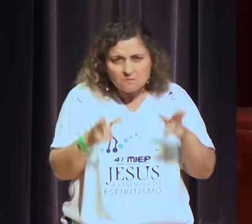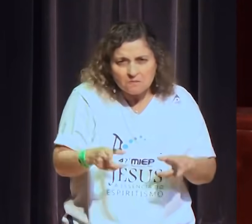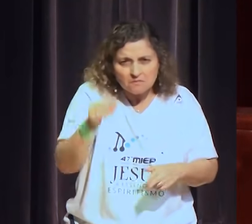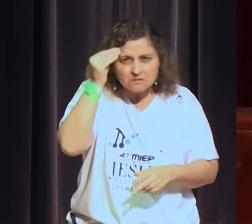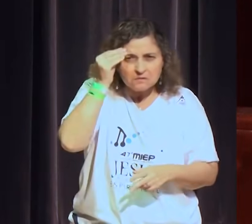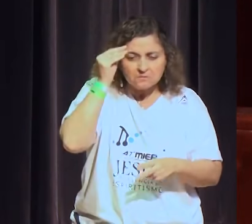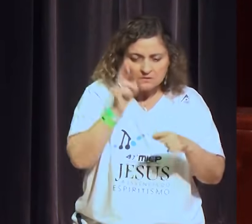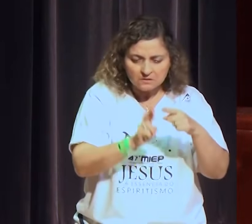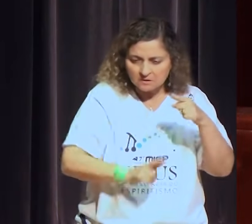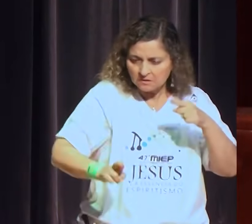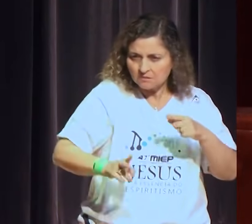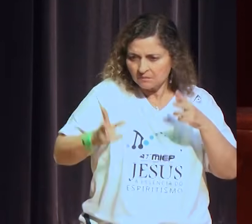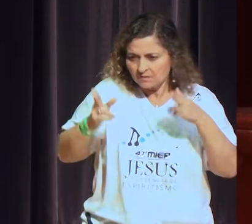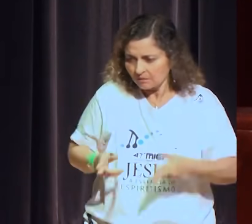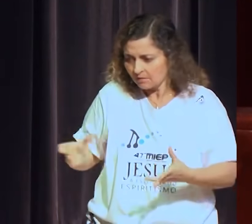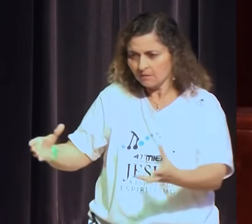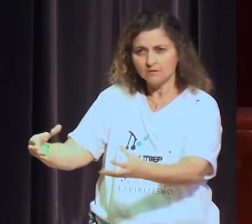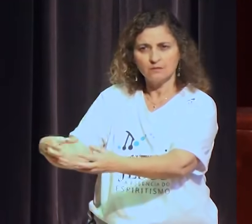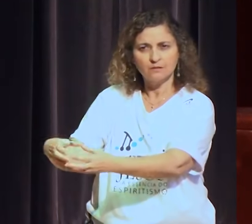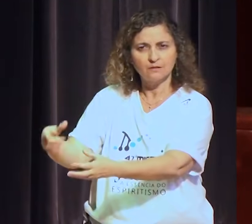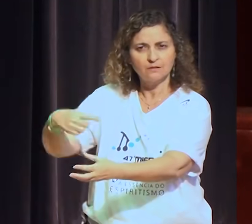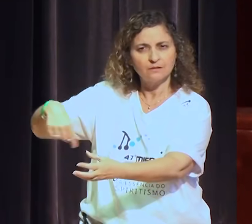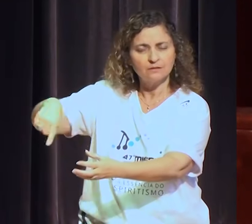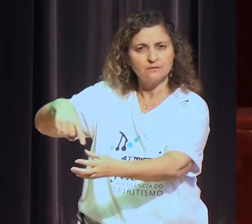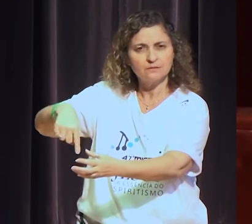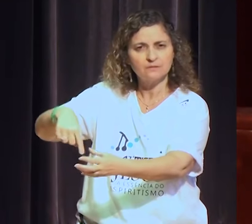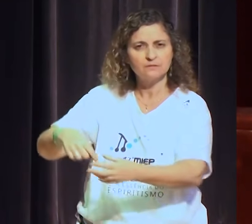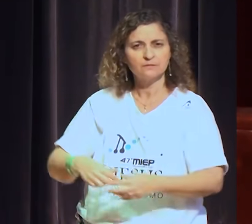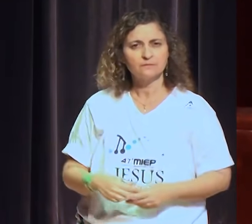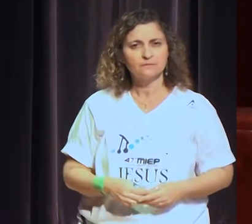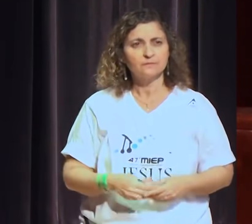Você acha que você vive essa experiência religiosa?